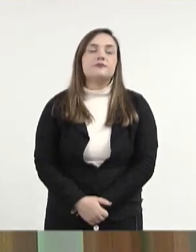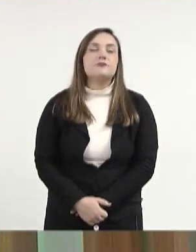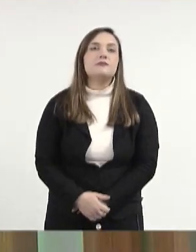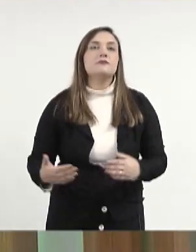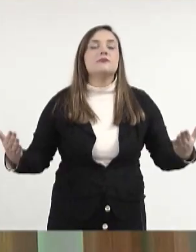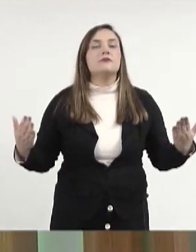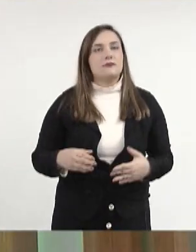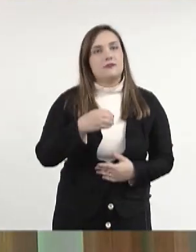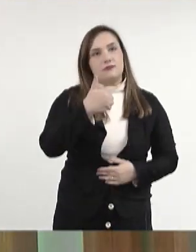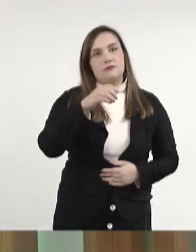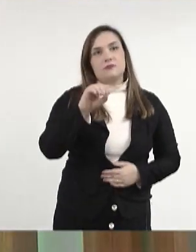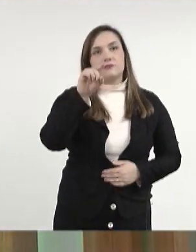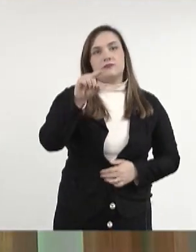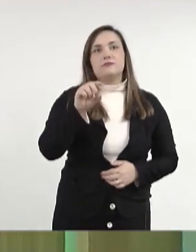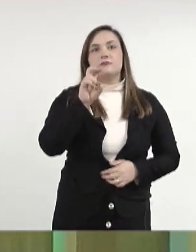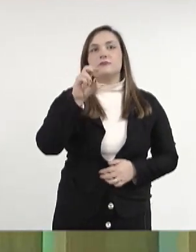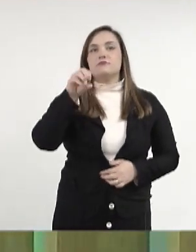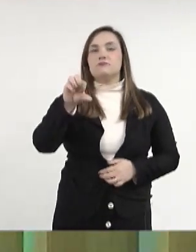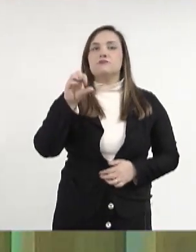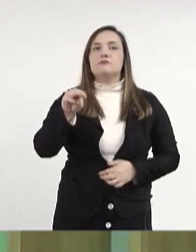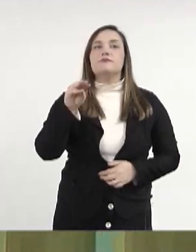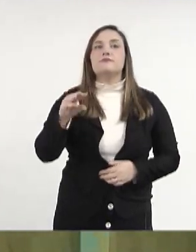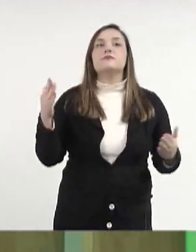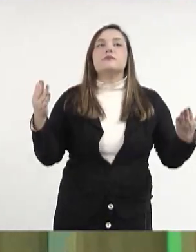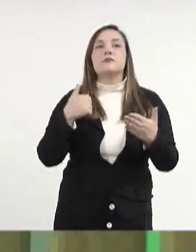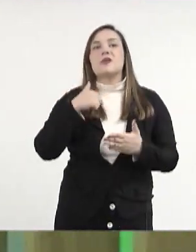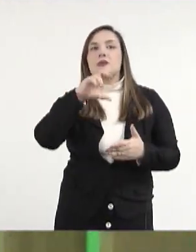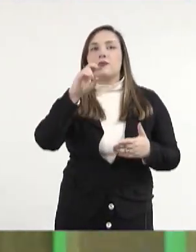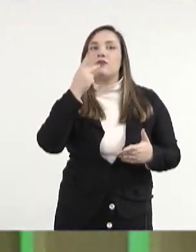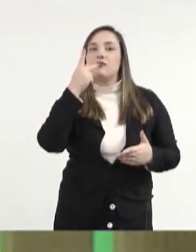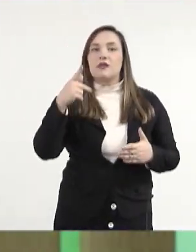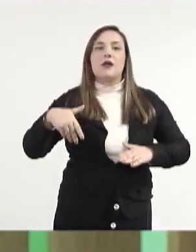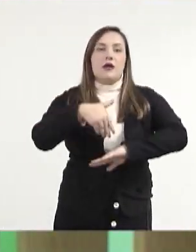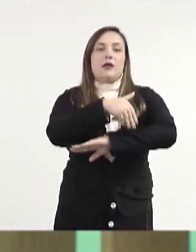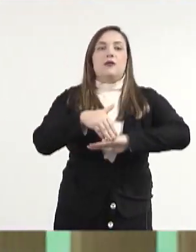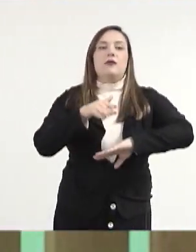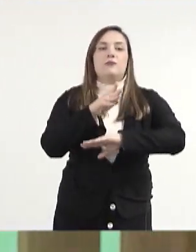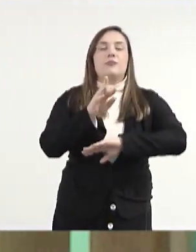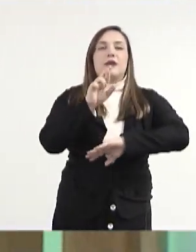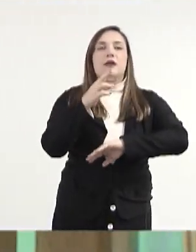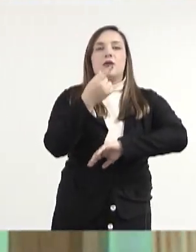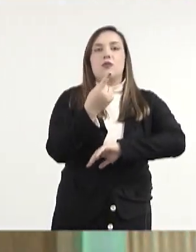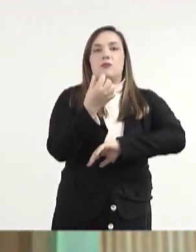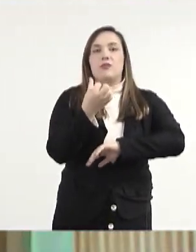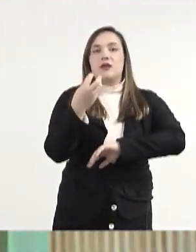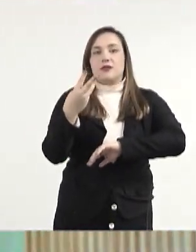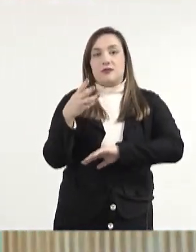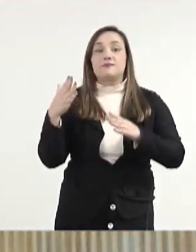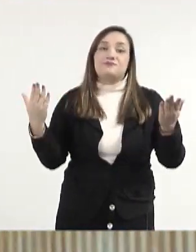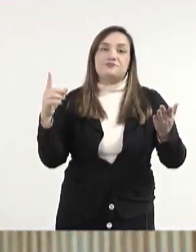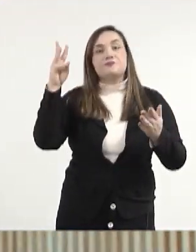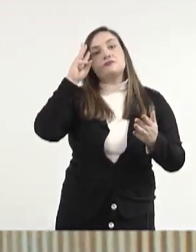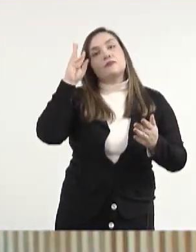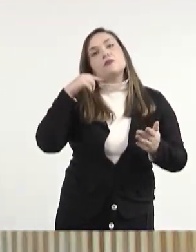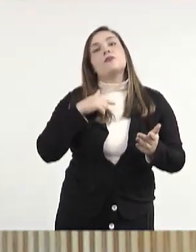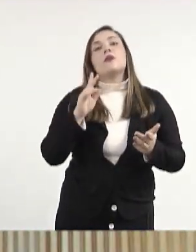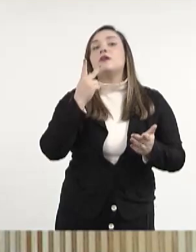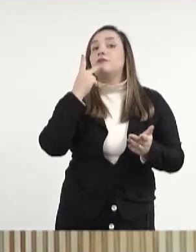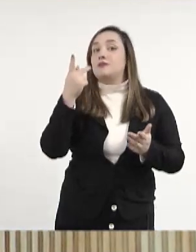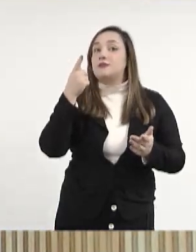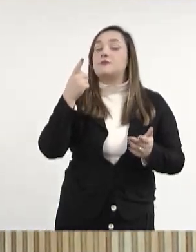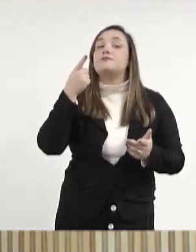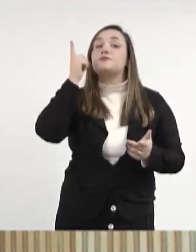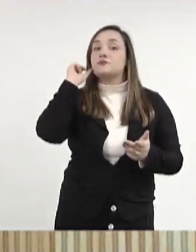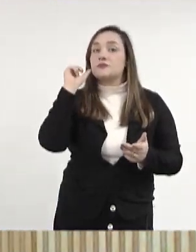10 horas e 59 minutos, a gente fala agora sobre BR-163. Na terça-feira, nós falamos aqui no Redação Final que